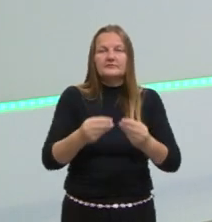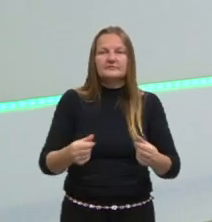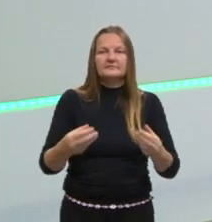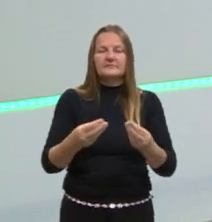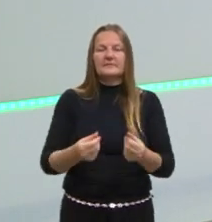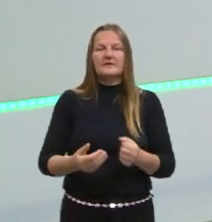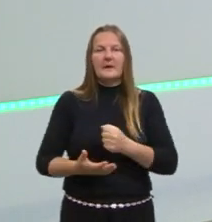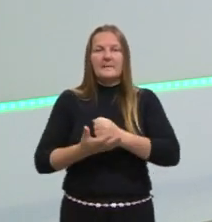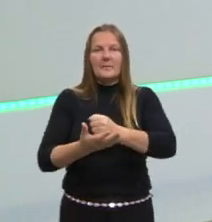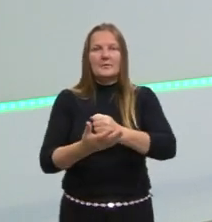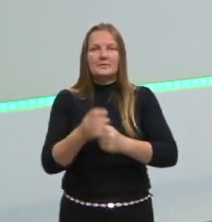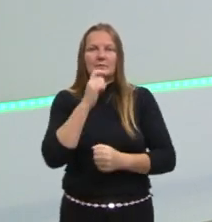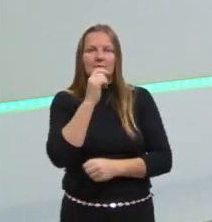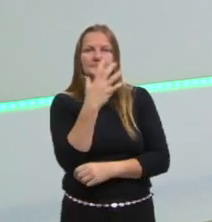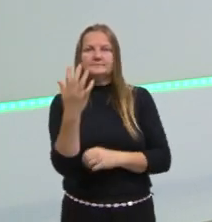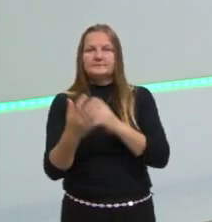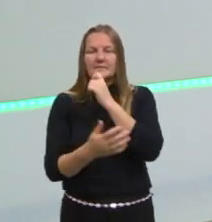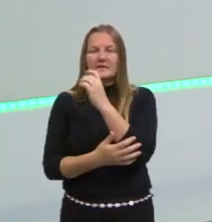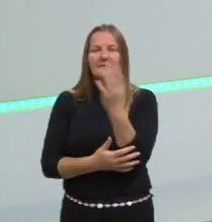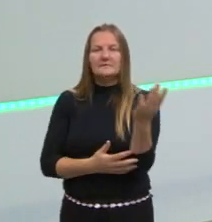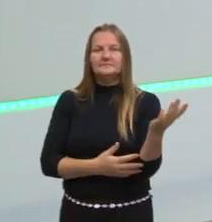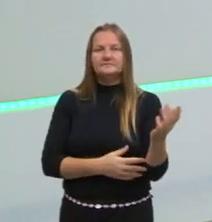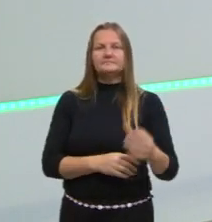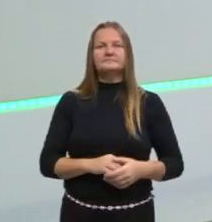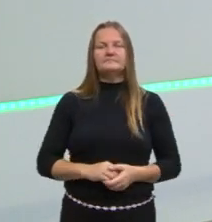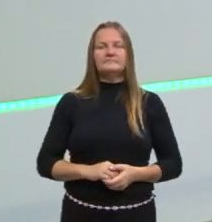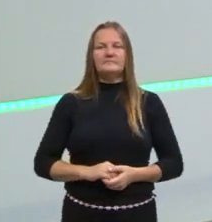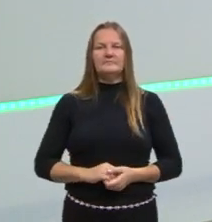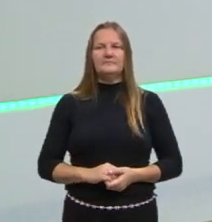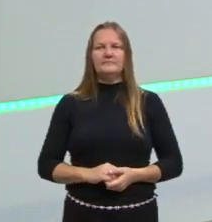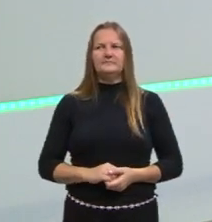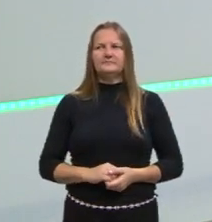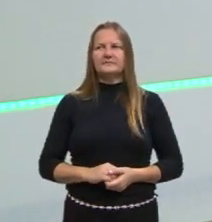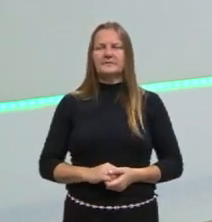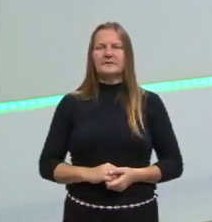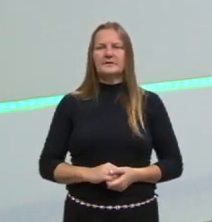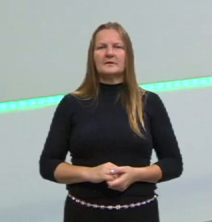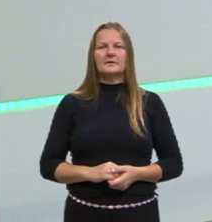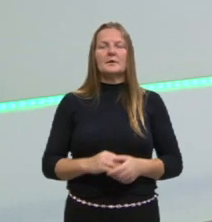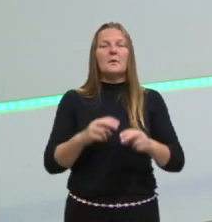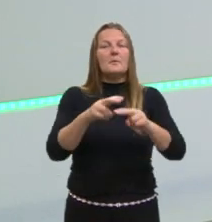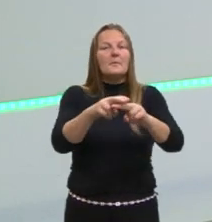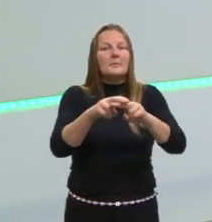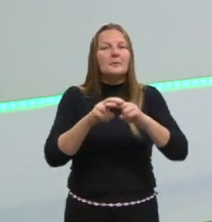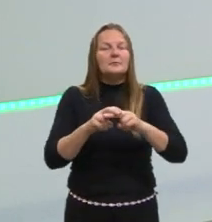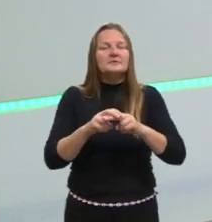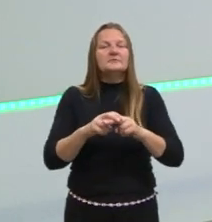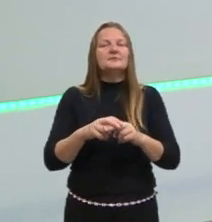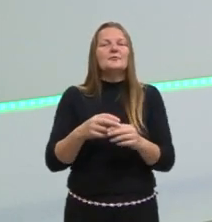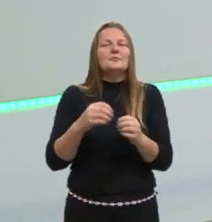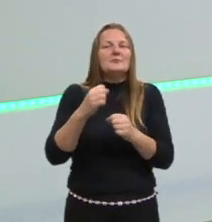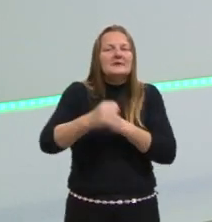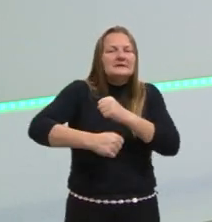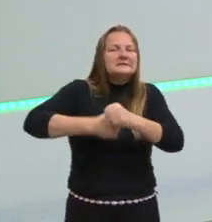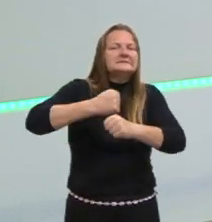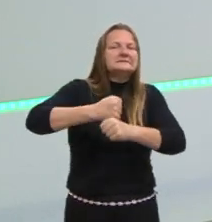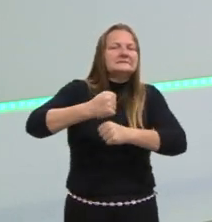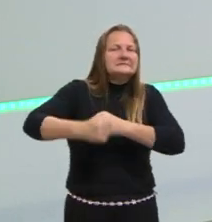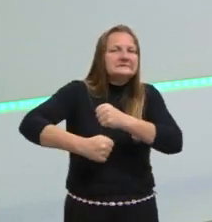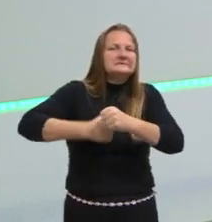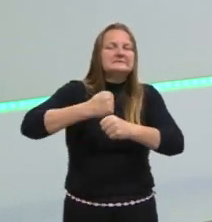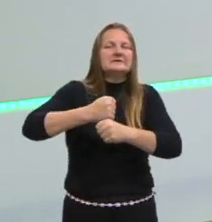essa característica de degradar os polímeros sintéticos Eles não conseguem e por isso eles levam tantos anos né